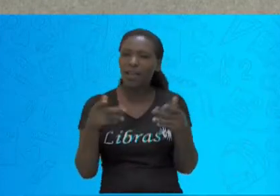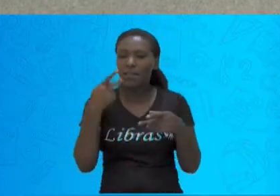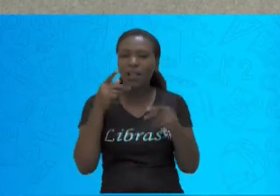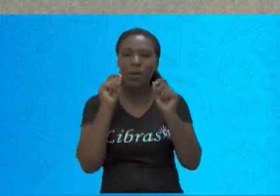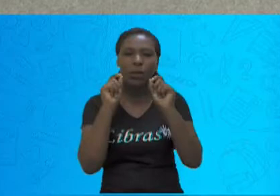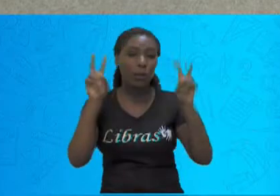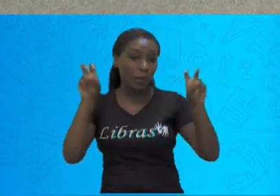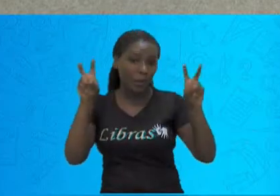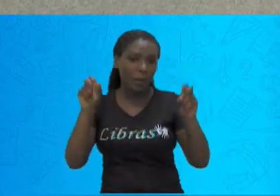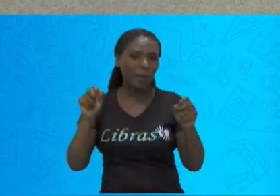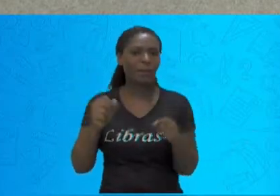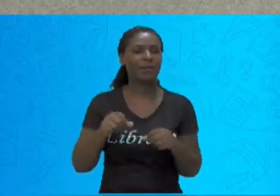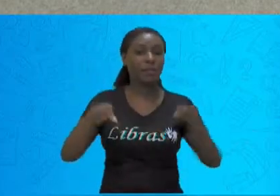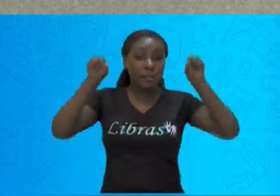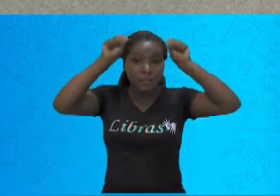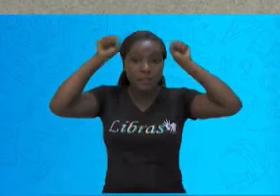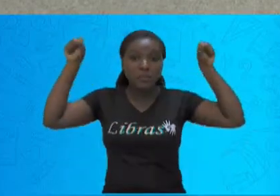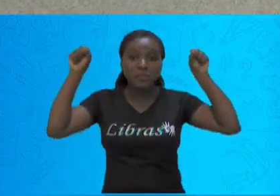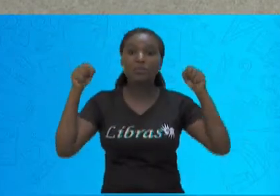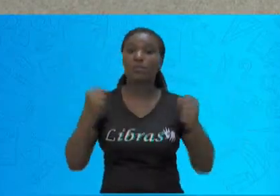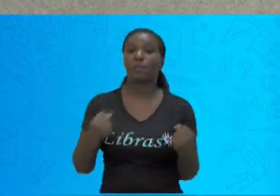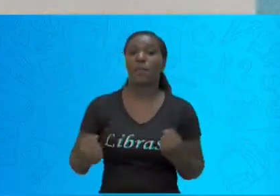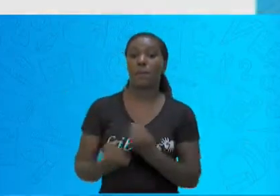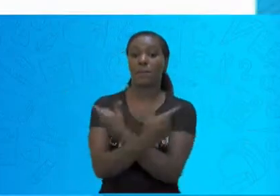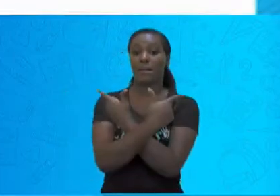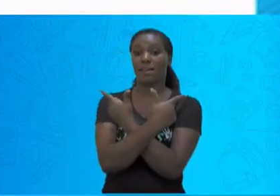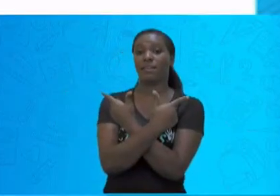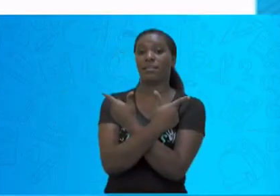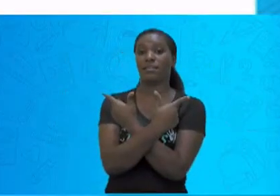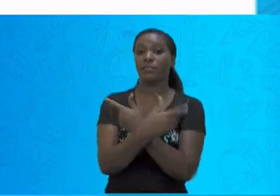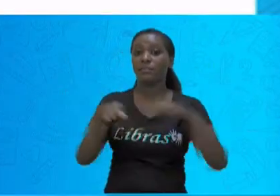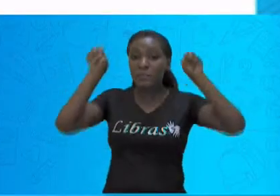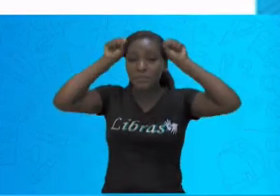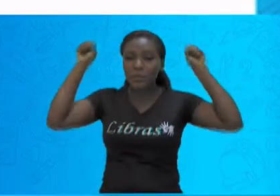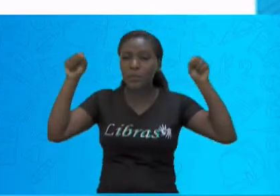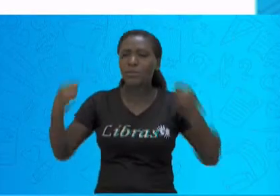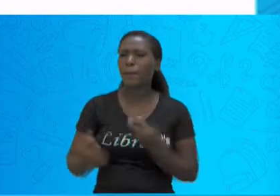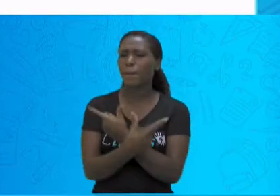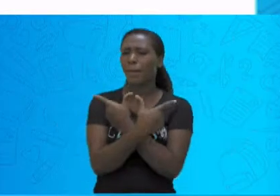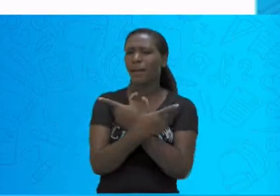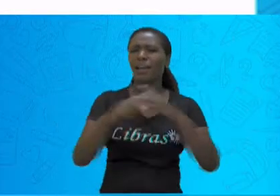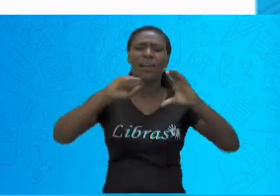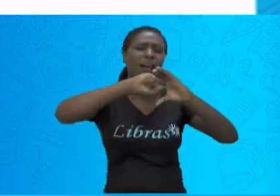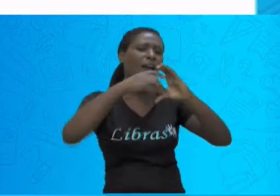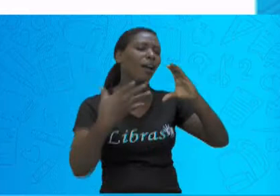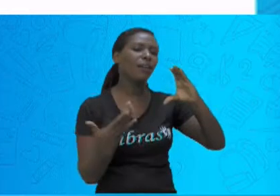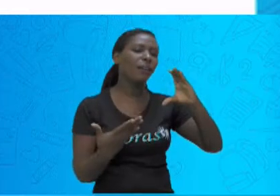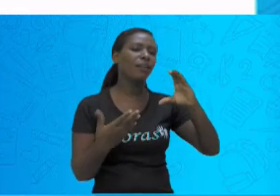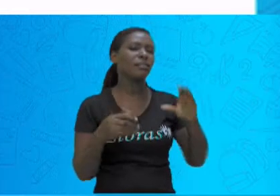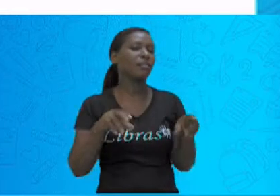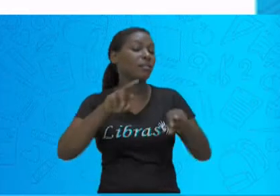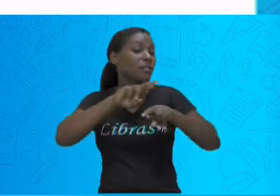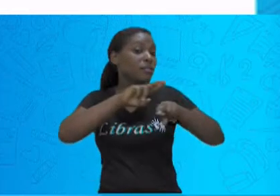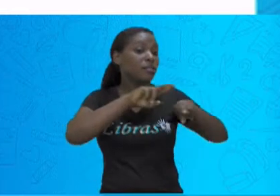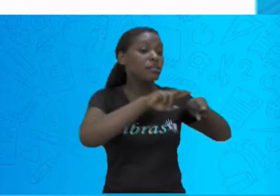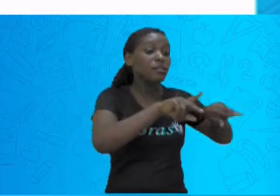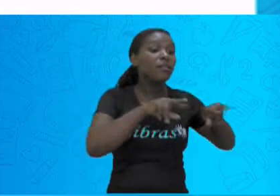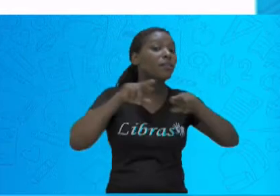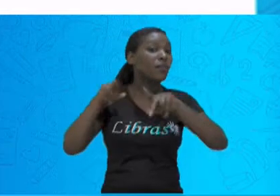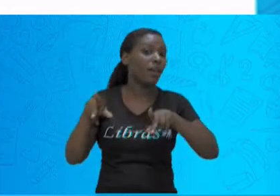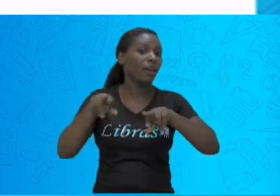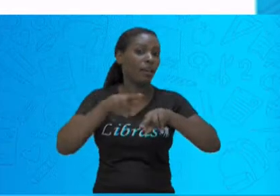sociedade maia. Os maias têm características diferentes das